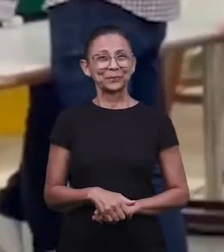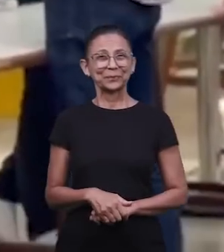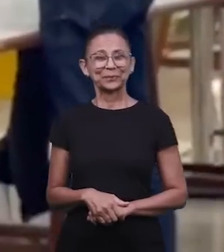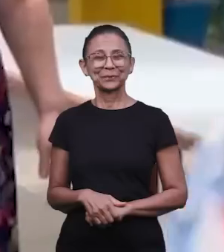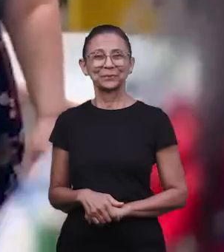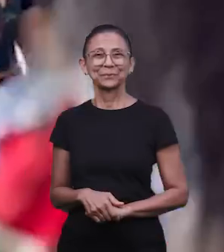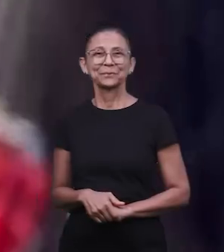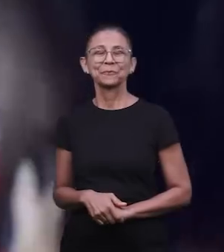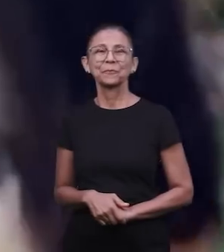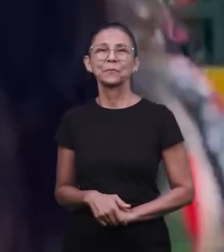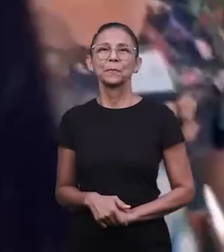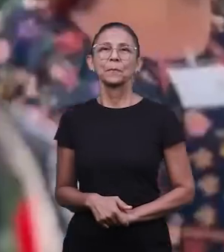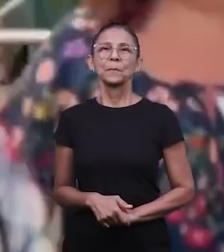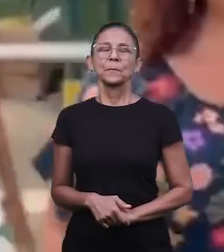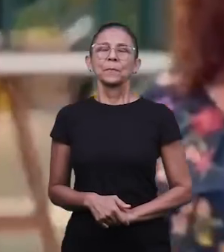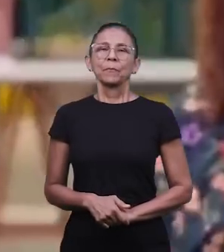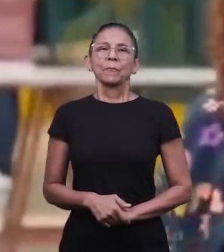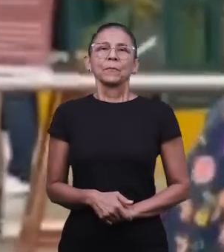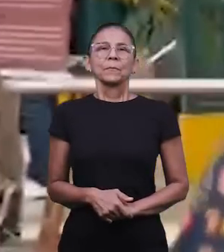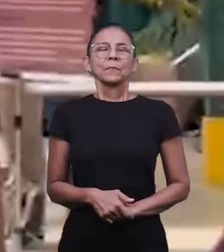Jesus.